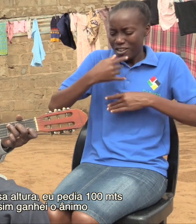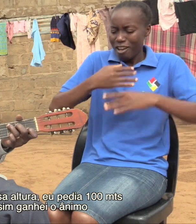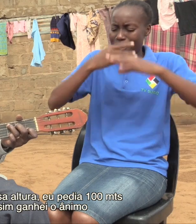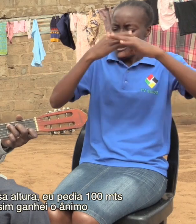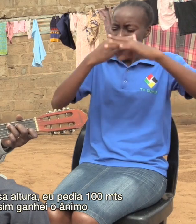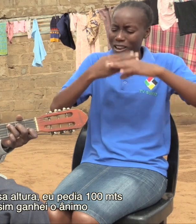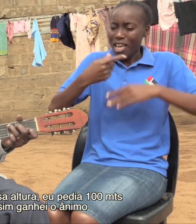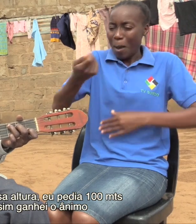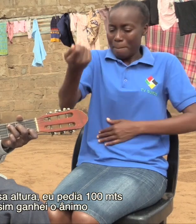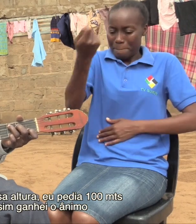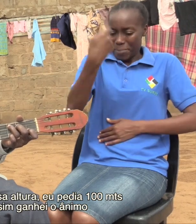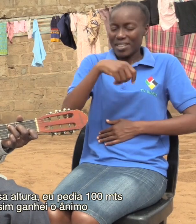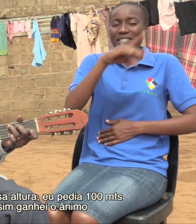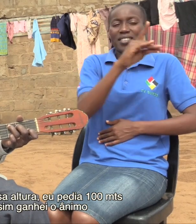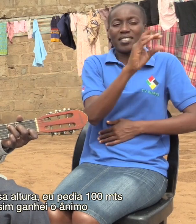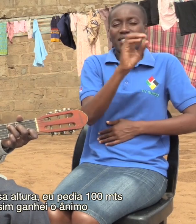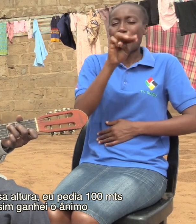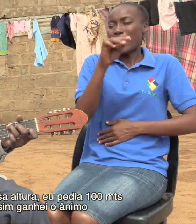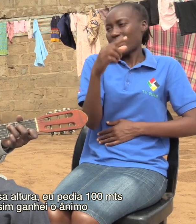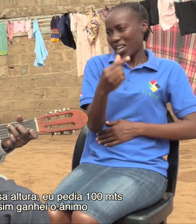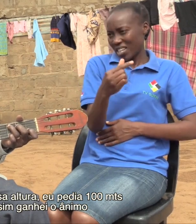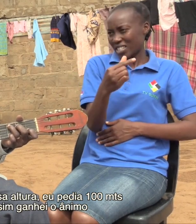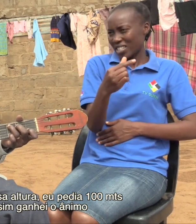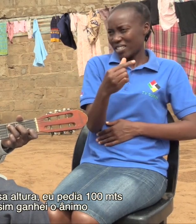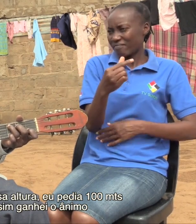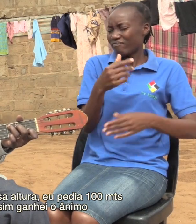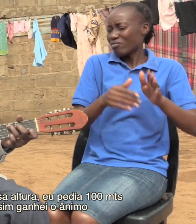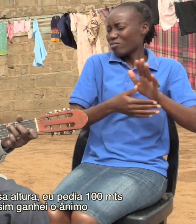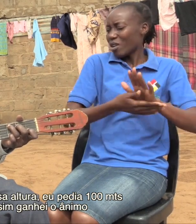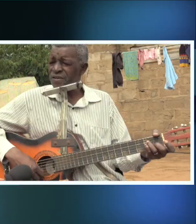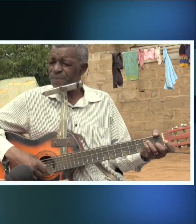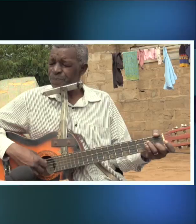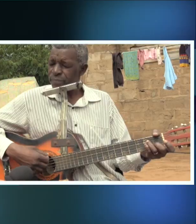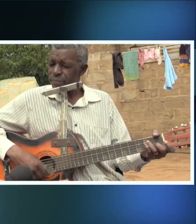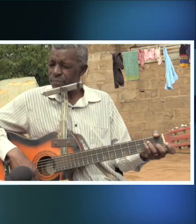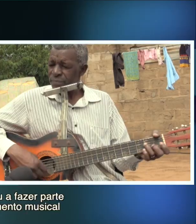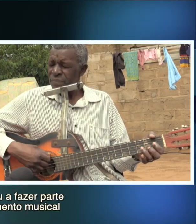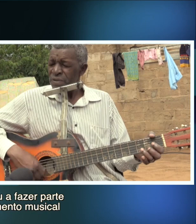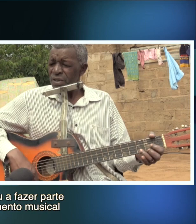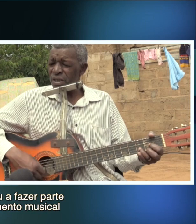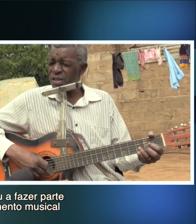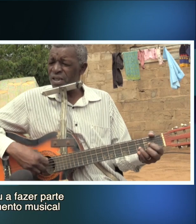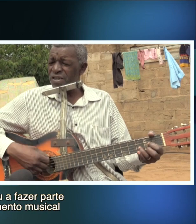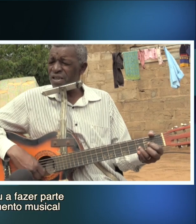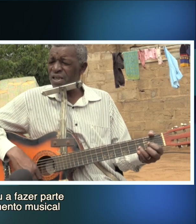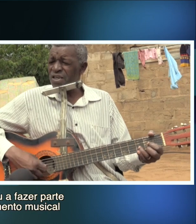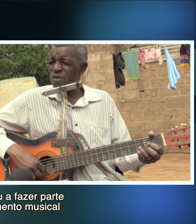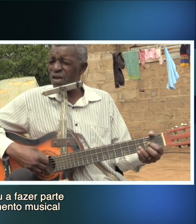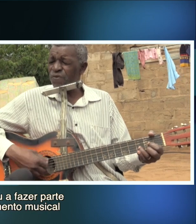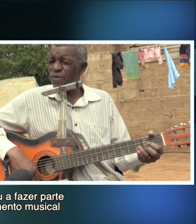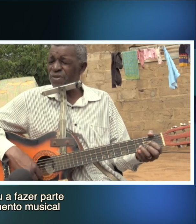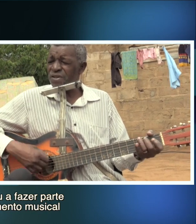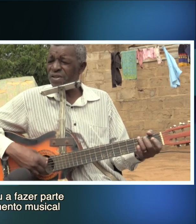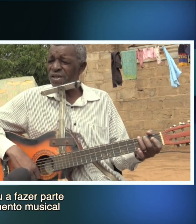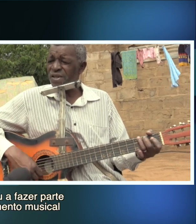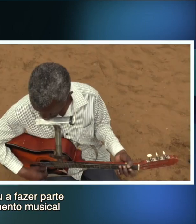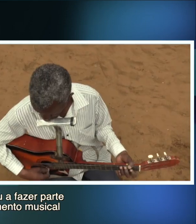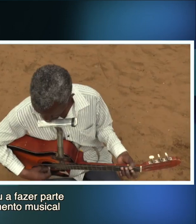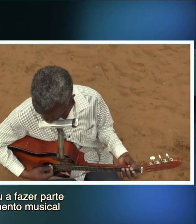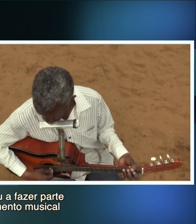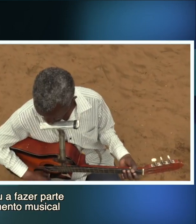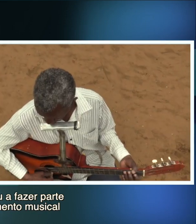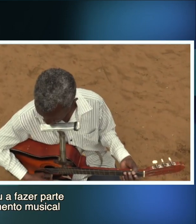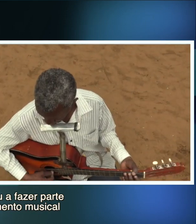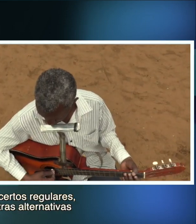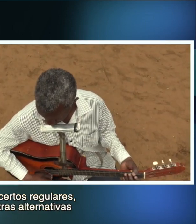E... assim ganhei o ânimo. Leonardo chegou a fazer parte de um agrupamento